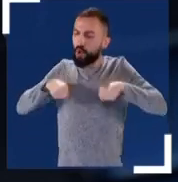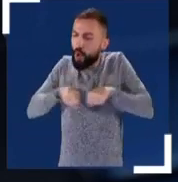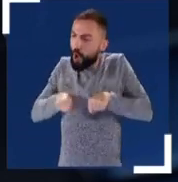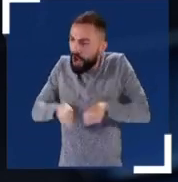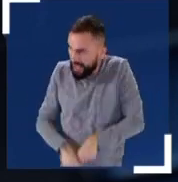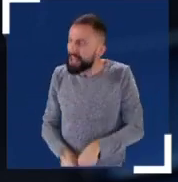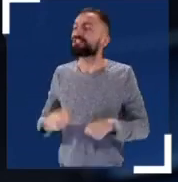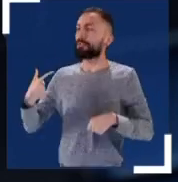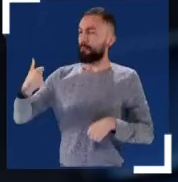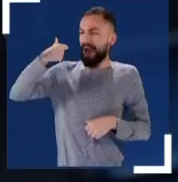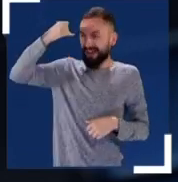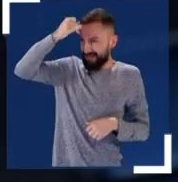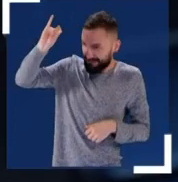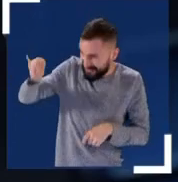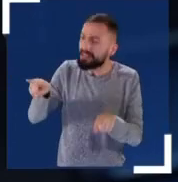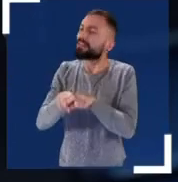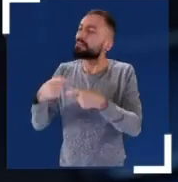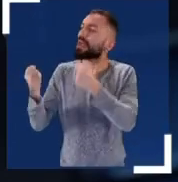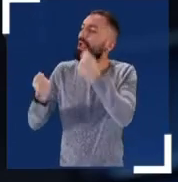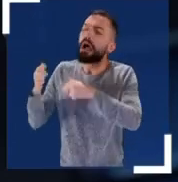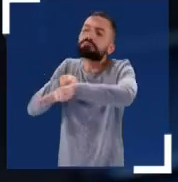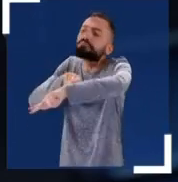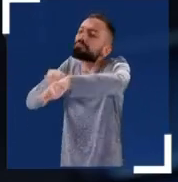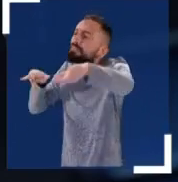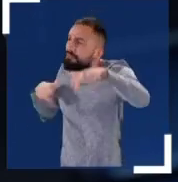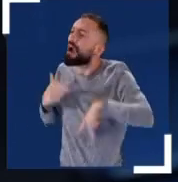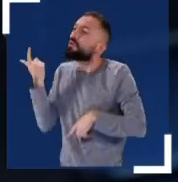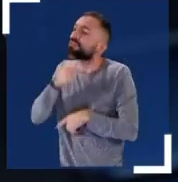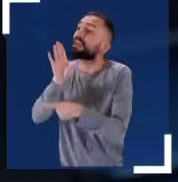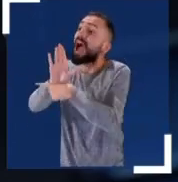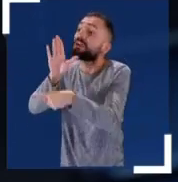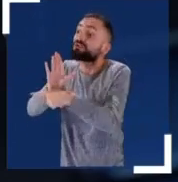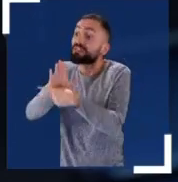tecnologia, sistemas que podem ajudar na inteligência da polícia.